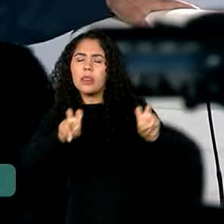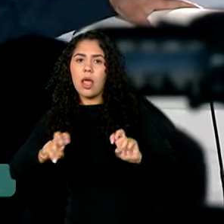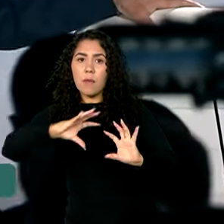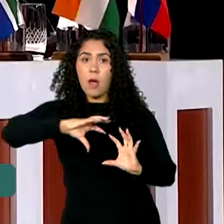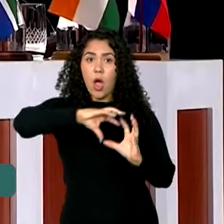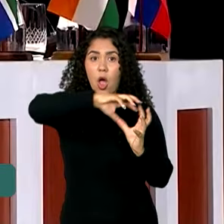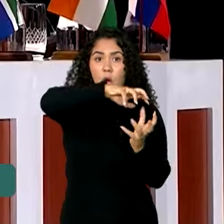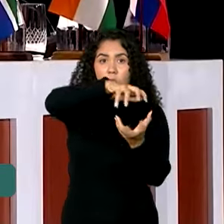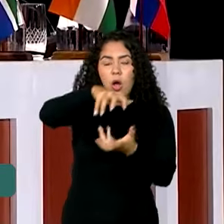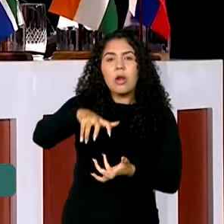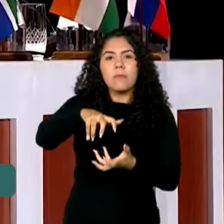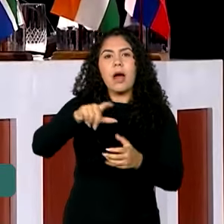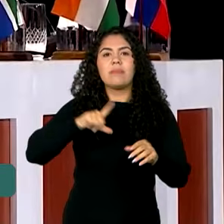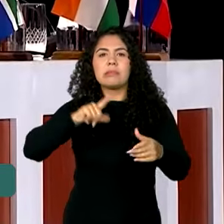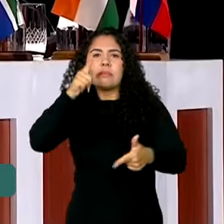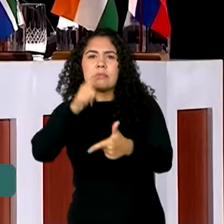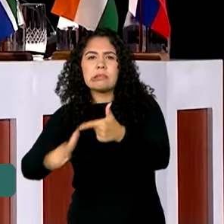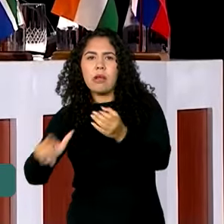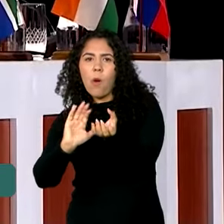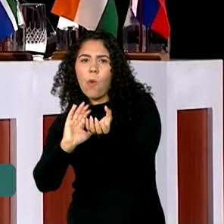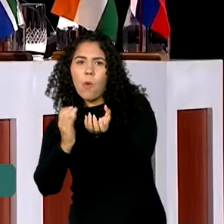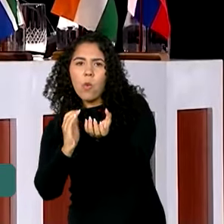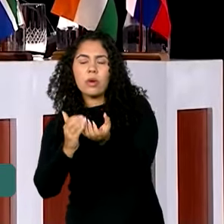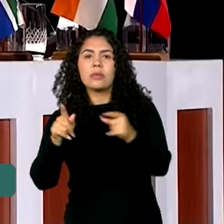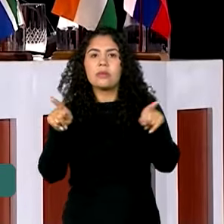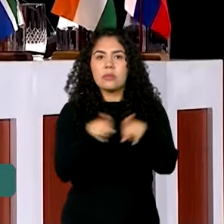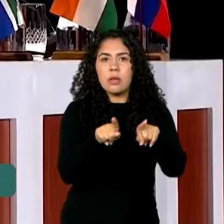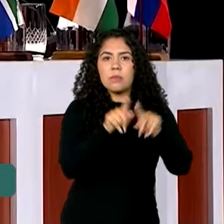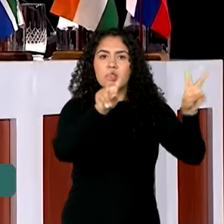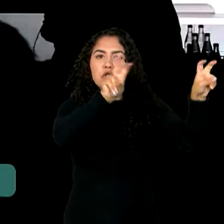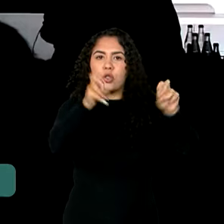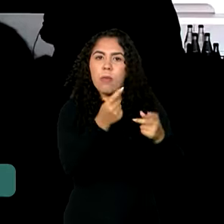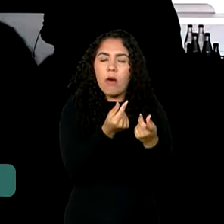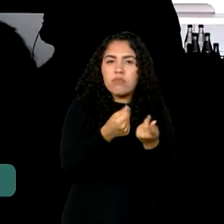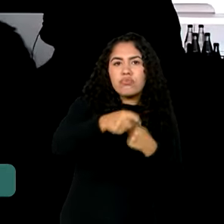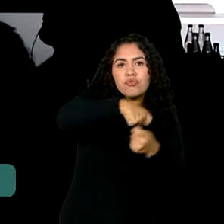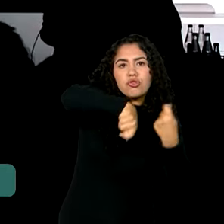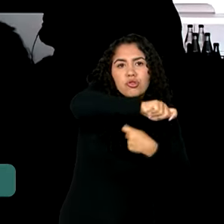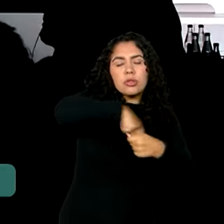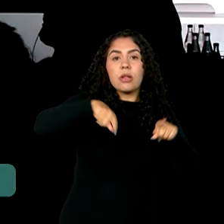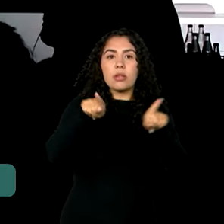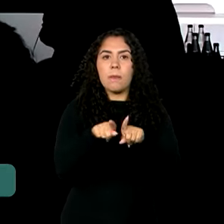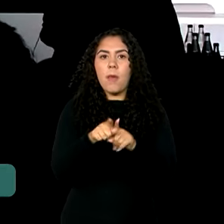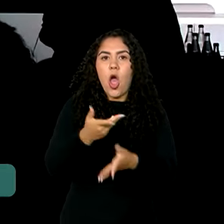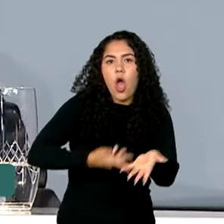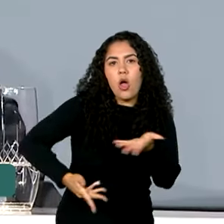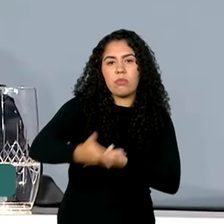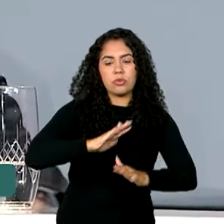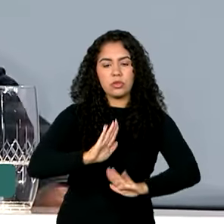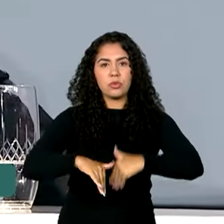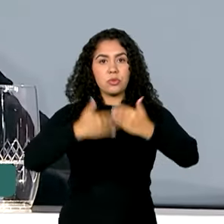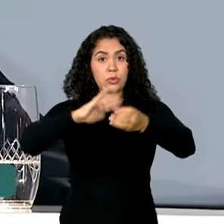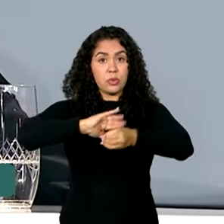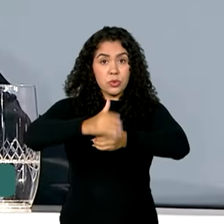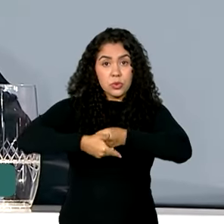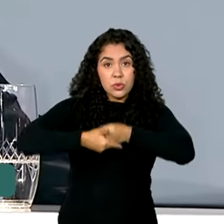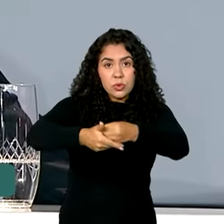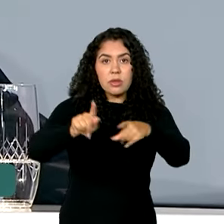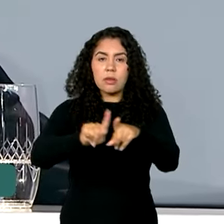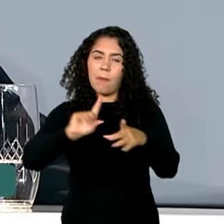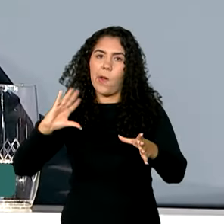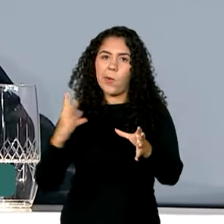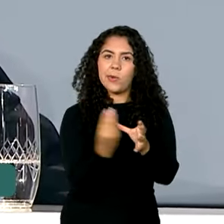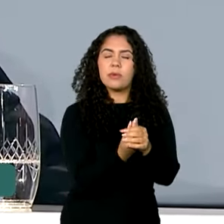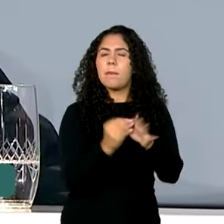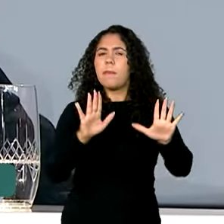Oriente Médio, operação política e financeira dentro do bloco e cooperação para o desenvolvimento sustentável e inclusivo.